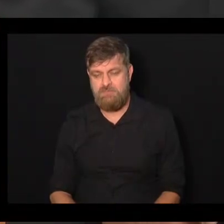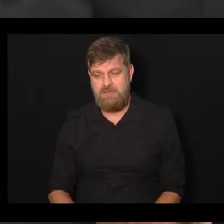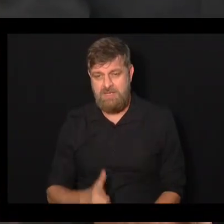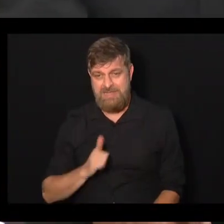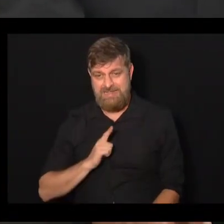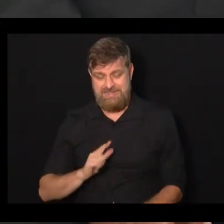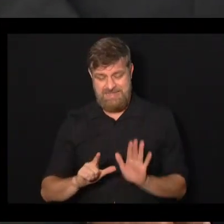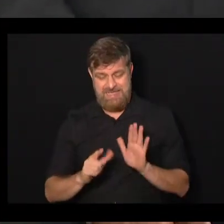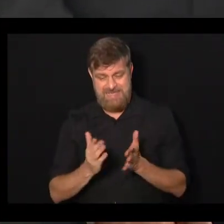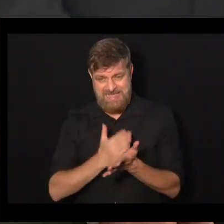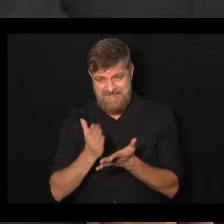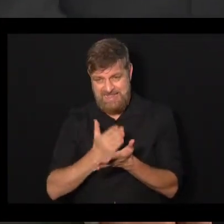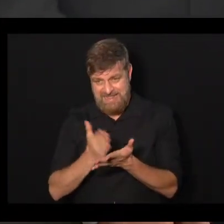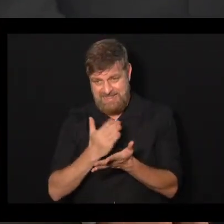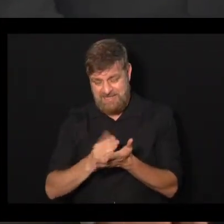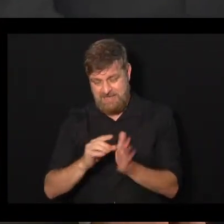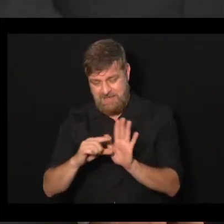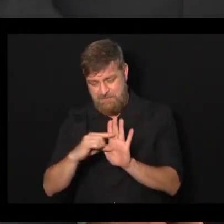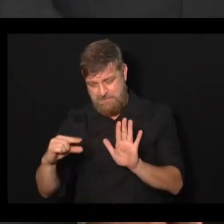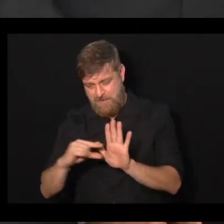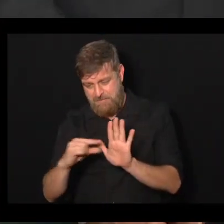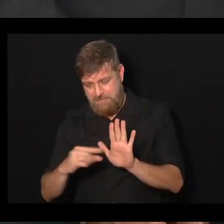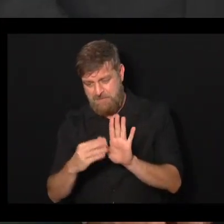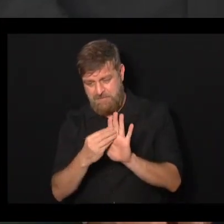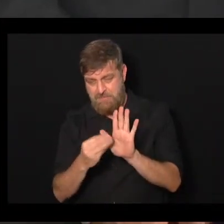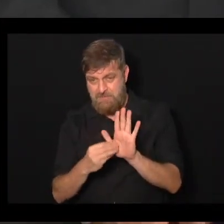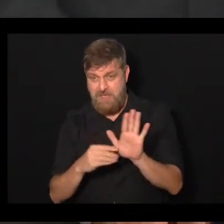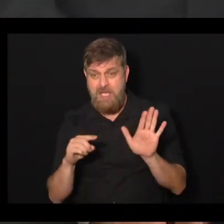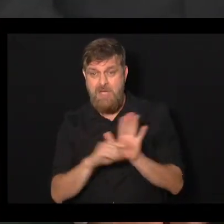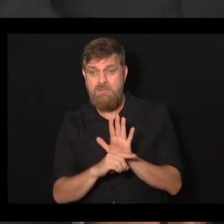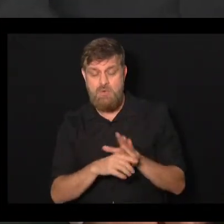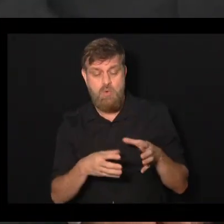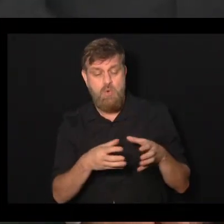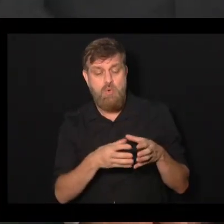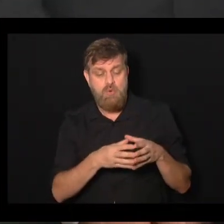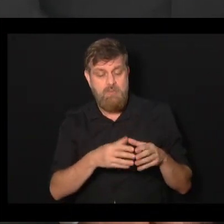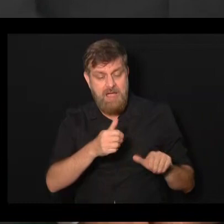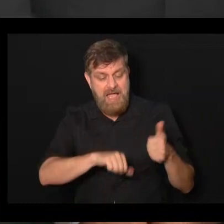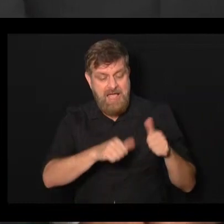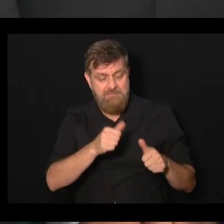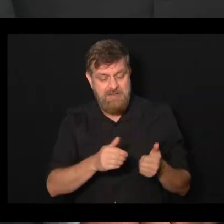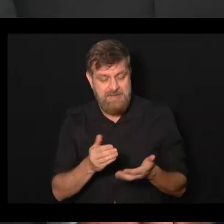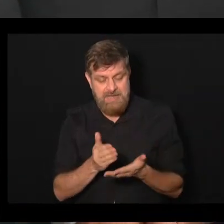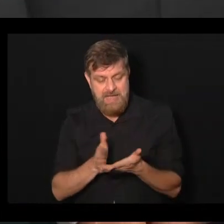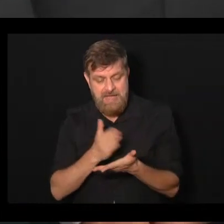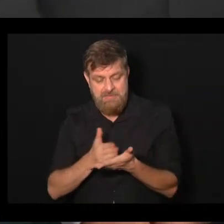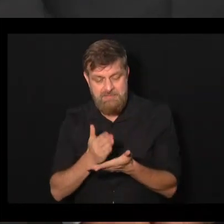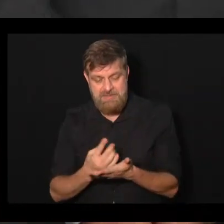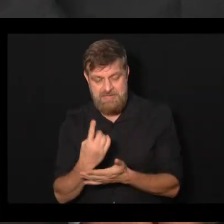Convoco a Comissão de Constituição e Legalidade para examinar parecer às emendas de folhas